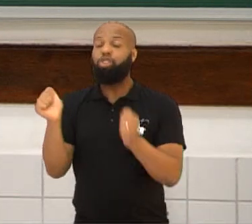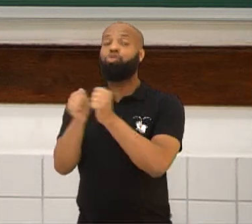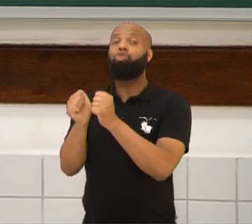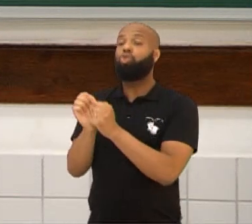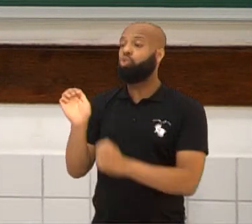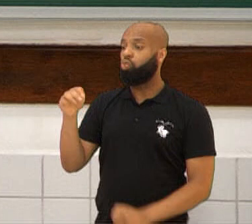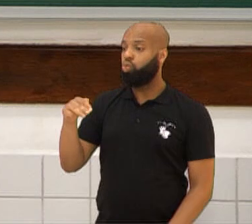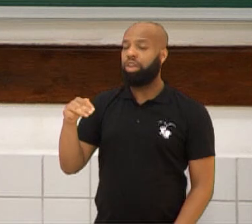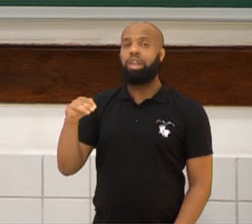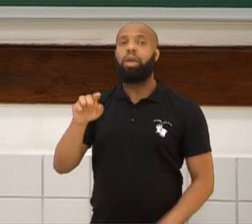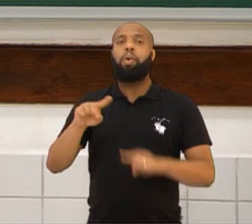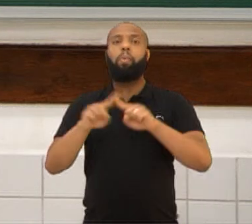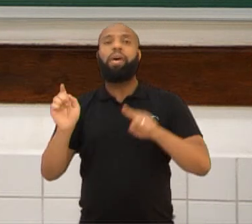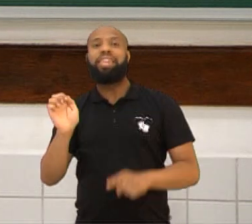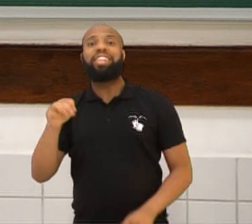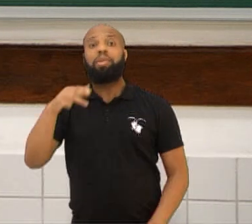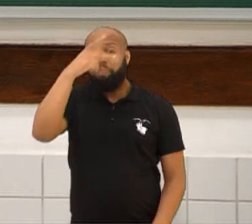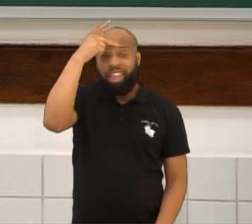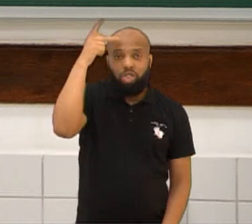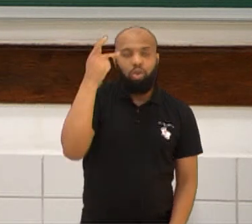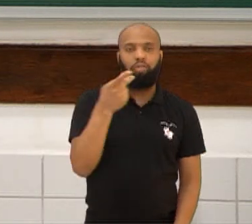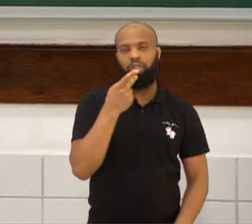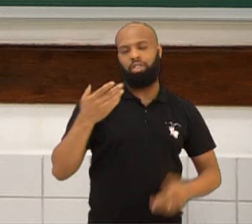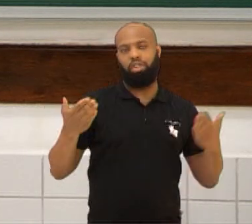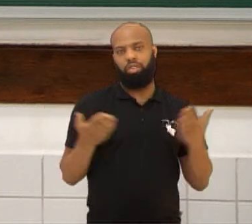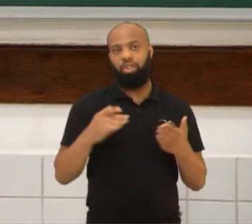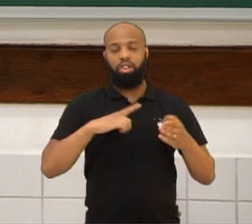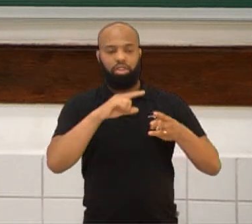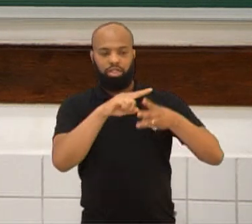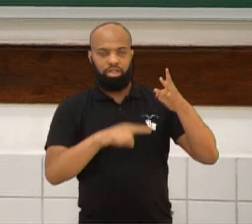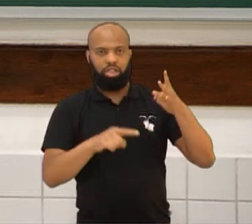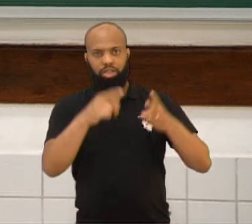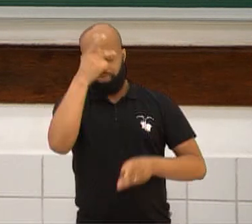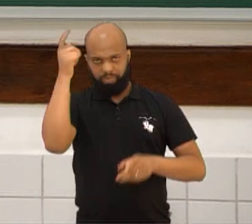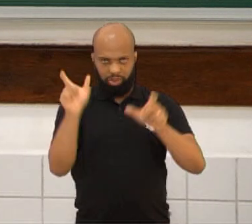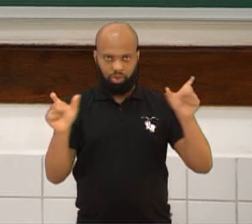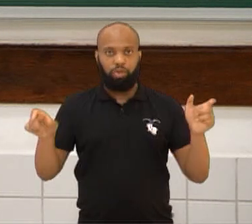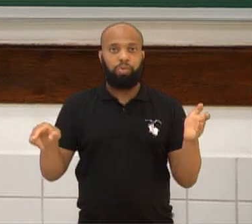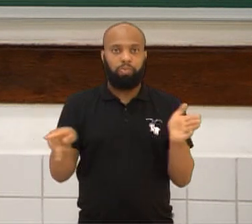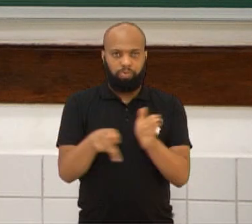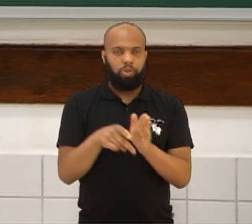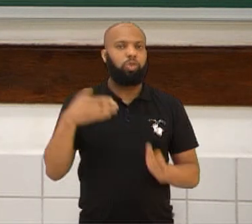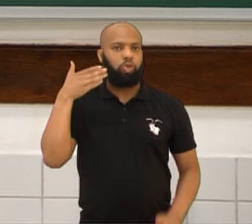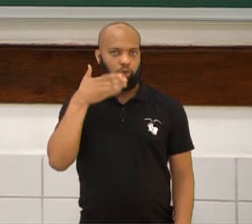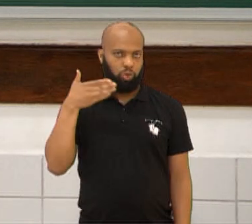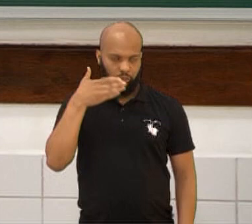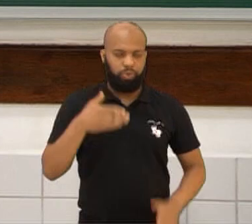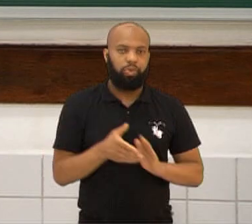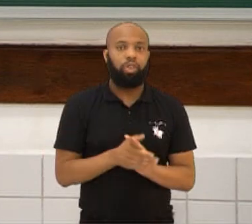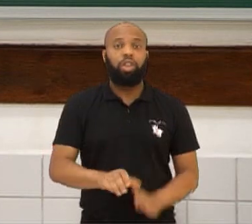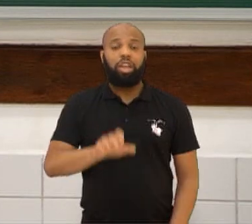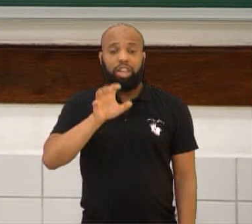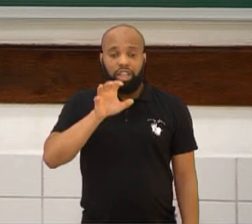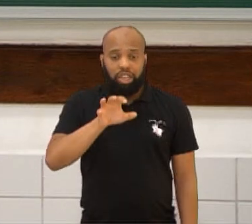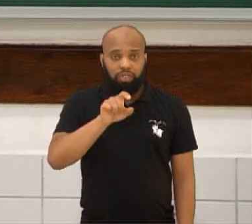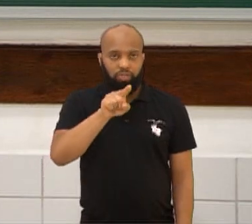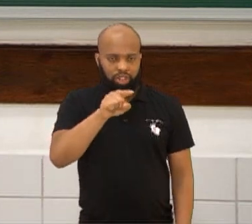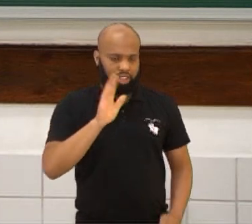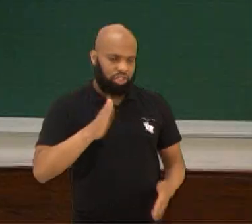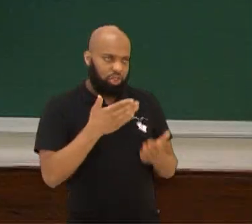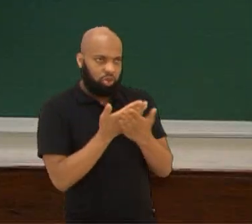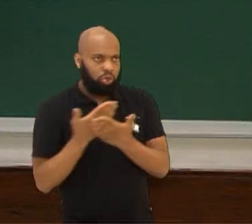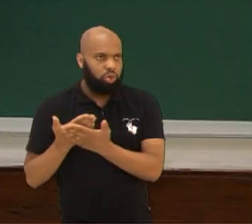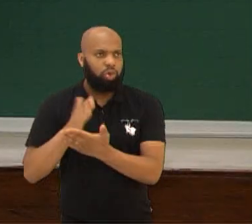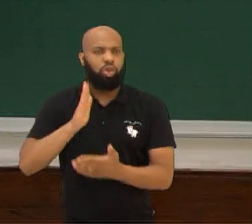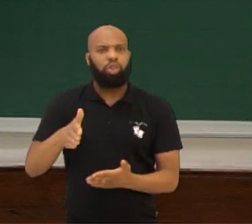fala, de quem fala. Então, nós temos aí as três pessoas do discurso, ok? Isso você tem estudado já há